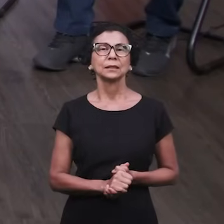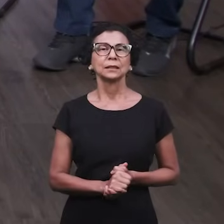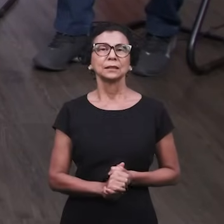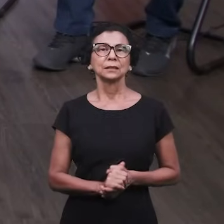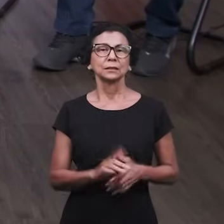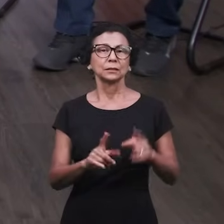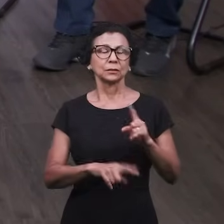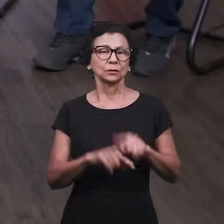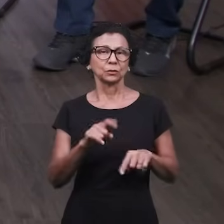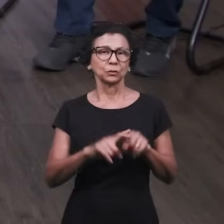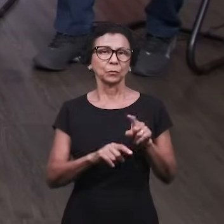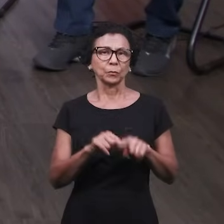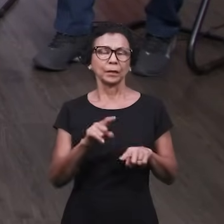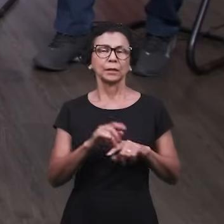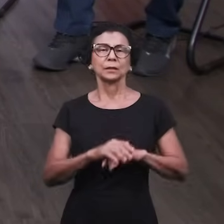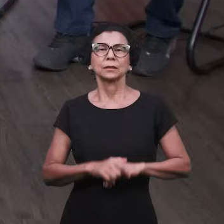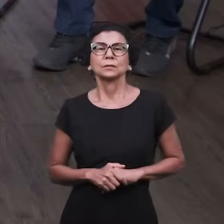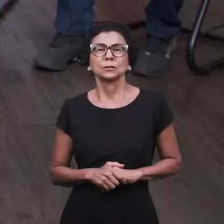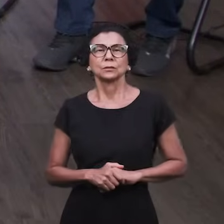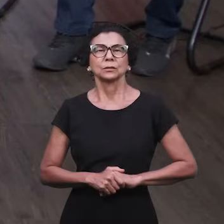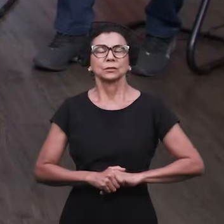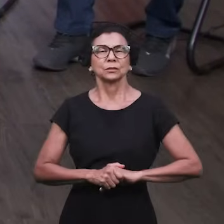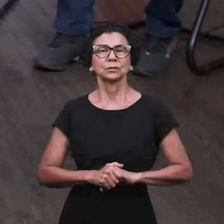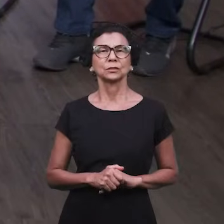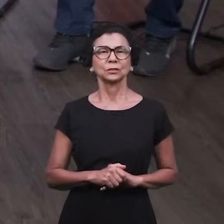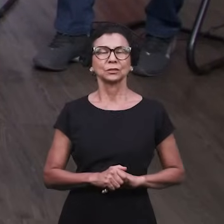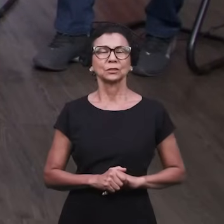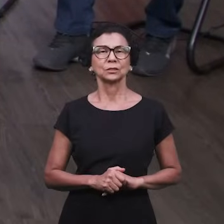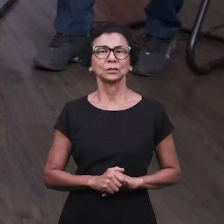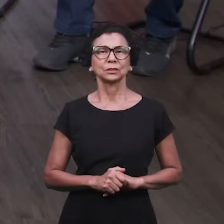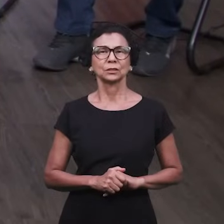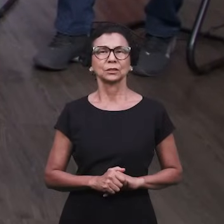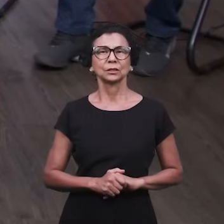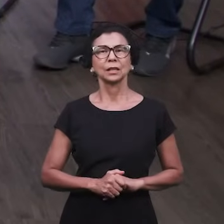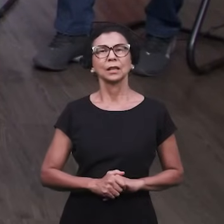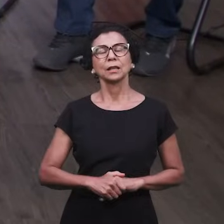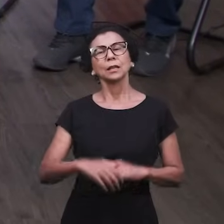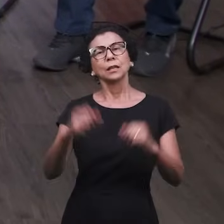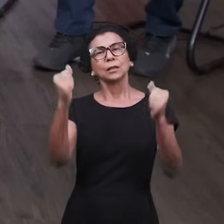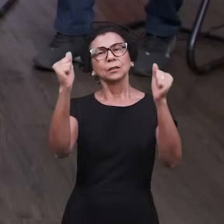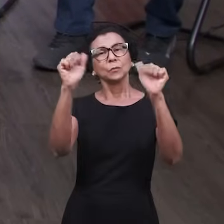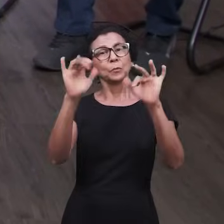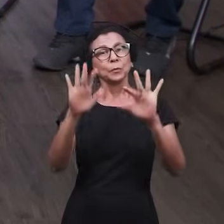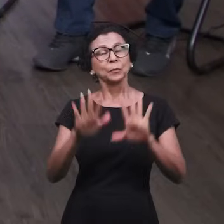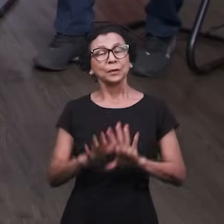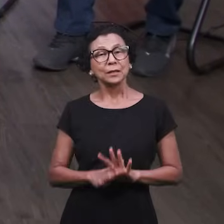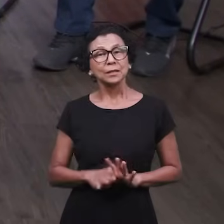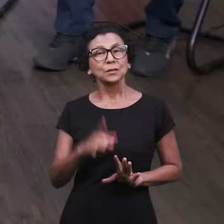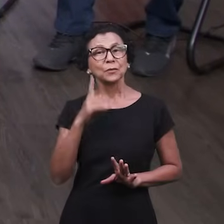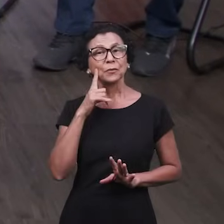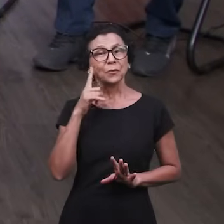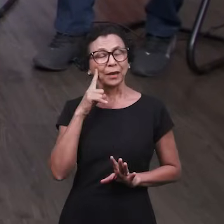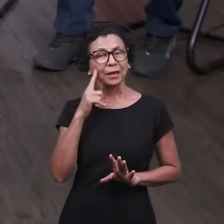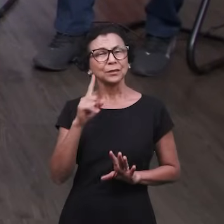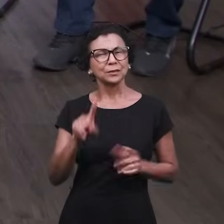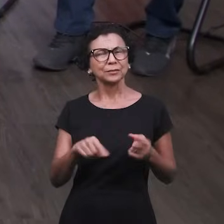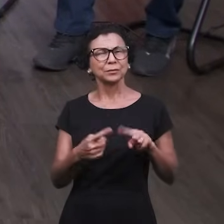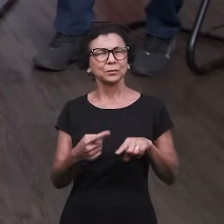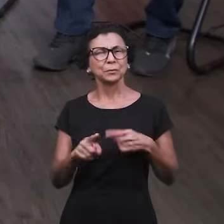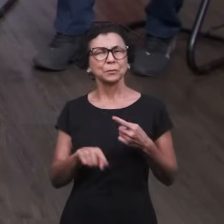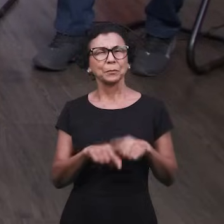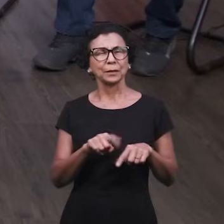louvor, o Daniel, a Maria Isabela, o pastor Rainer, e vamos falar um pouco sobre o louvor